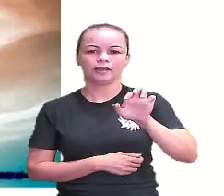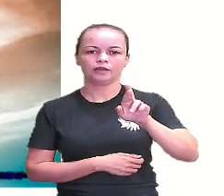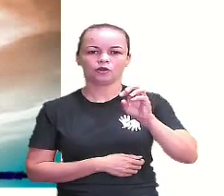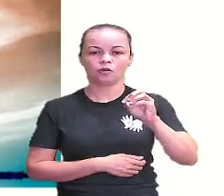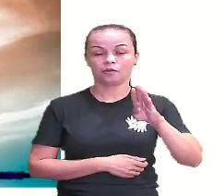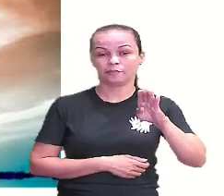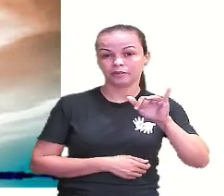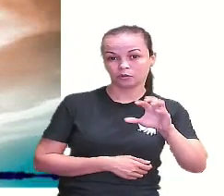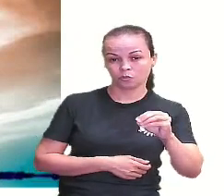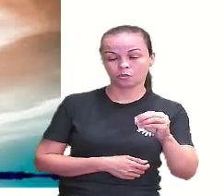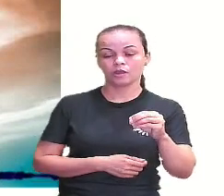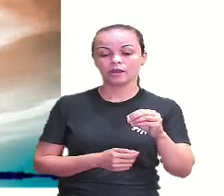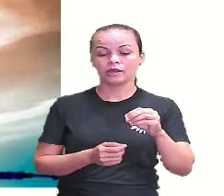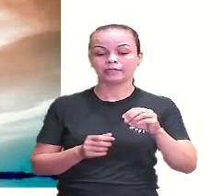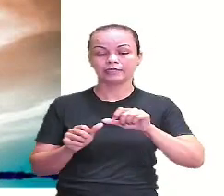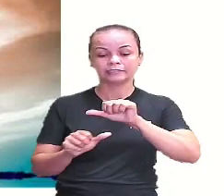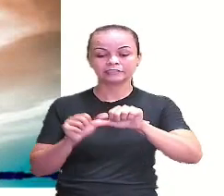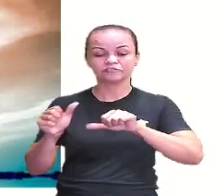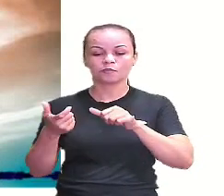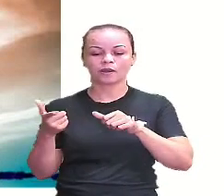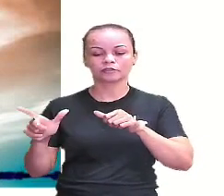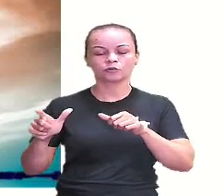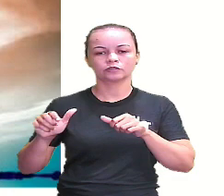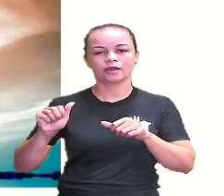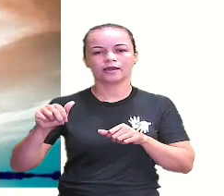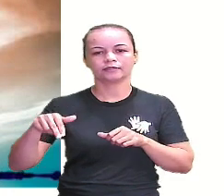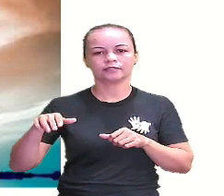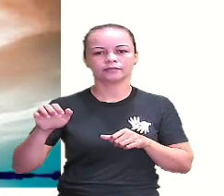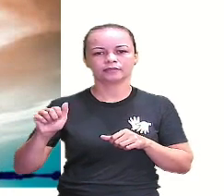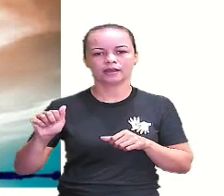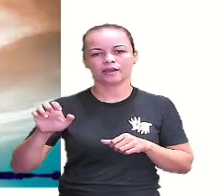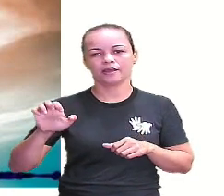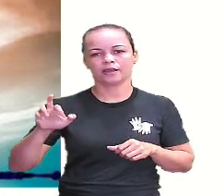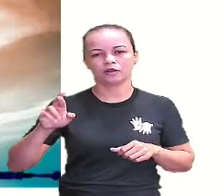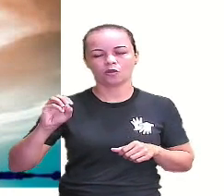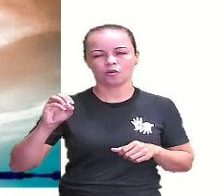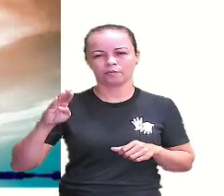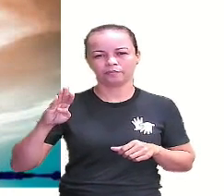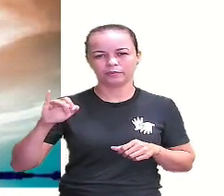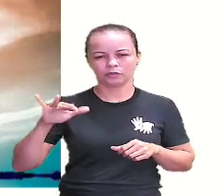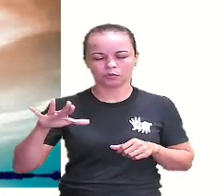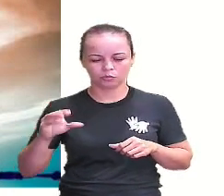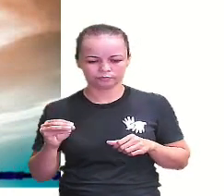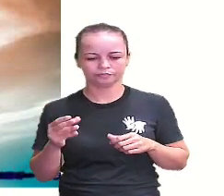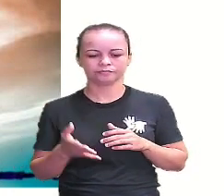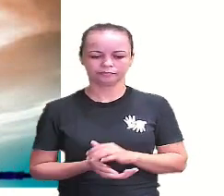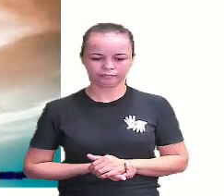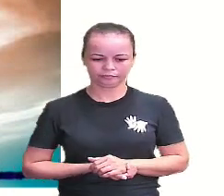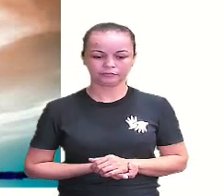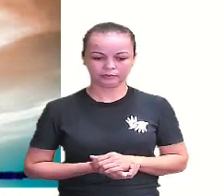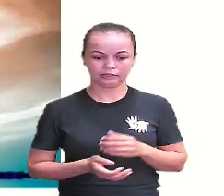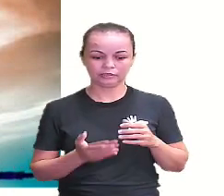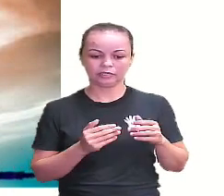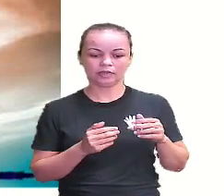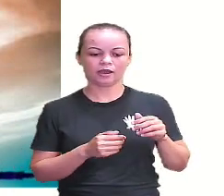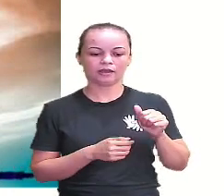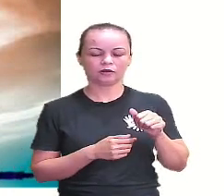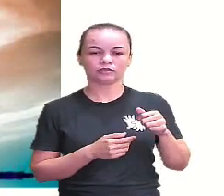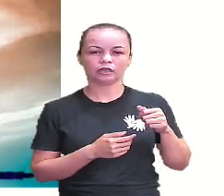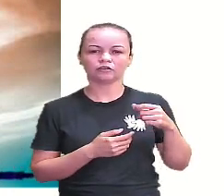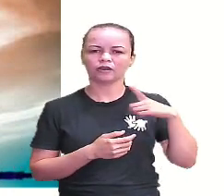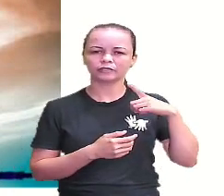um exercício anaeróbico. A gente já percebeu que o exercício, quando ele é aeróbico, vai ter a presença de oxigênio, né? E